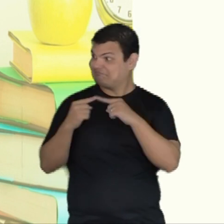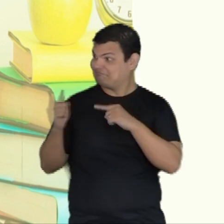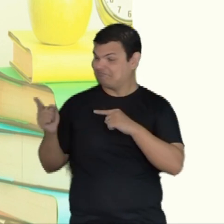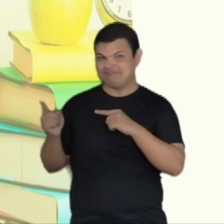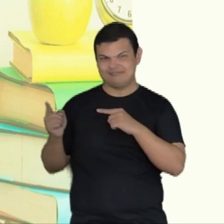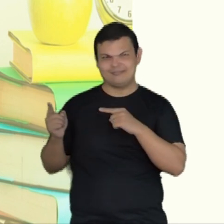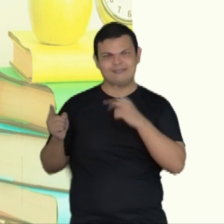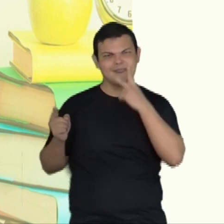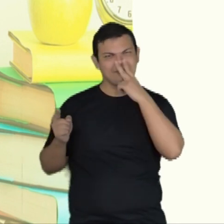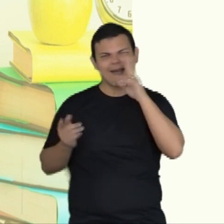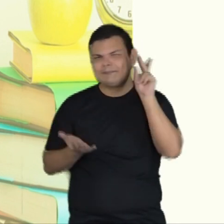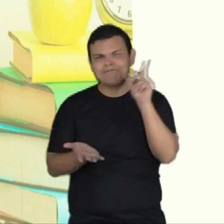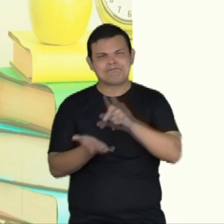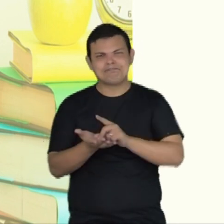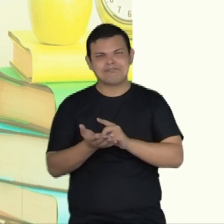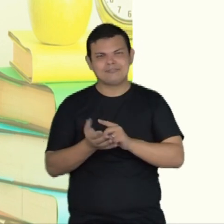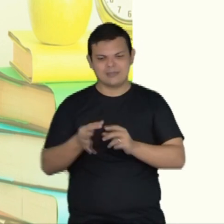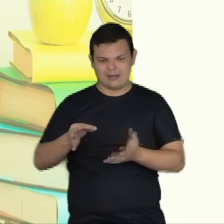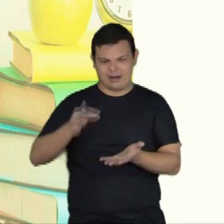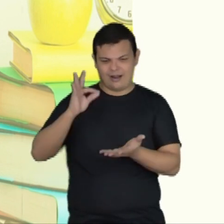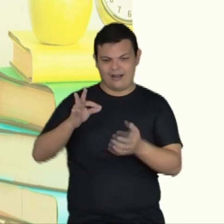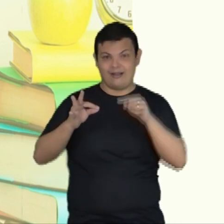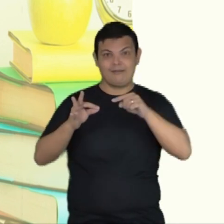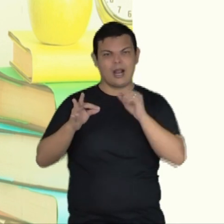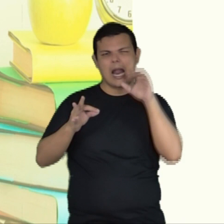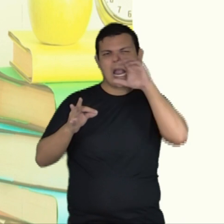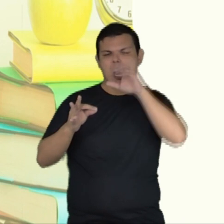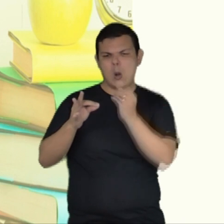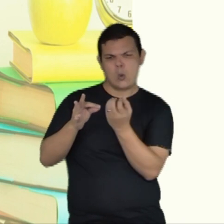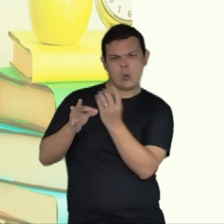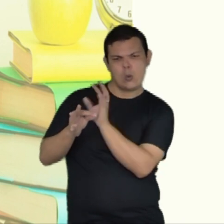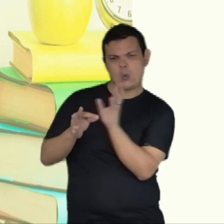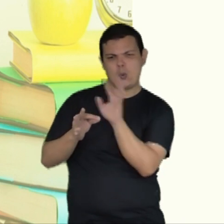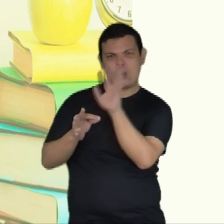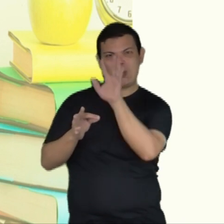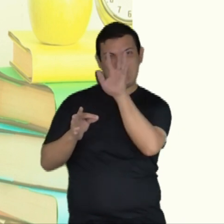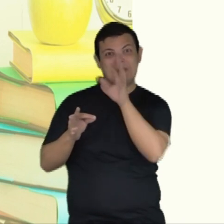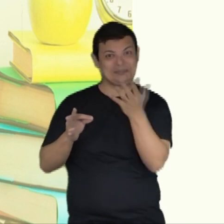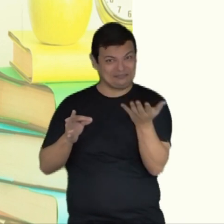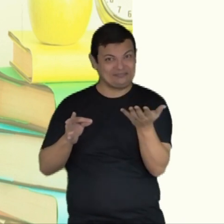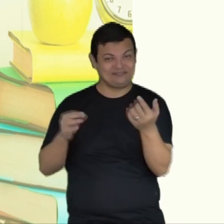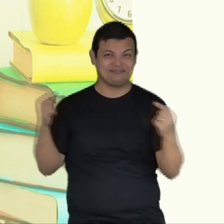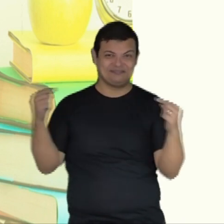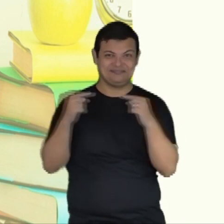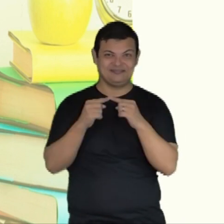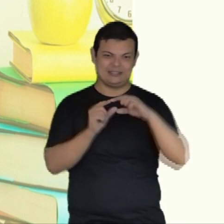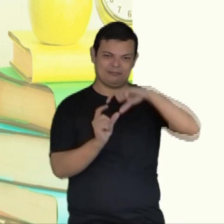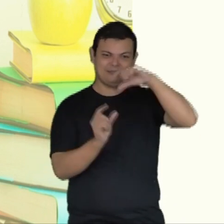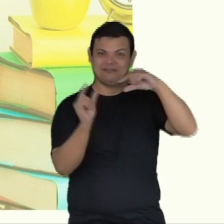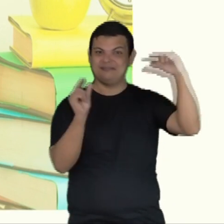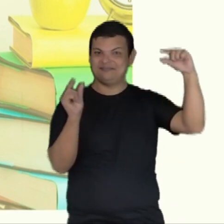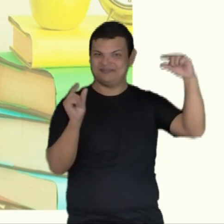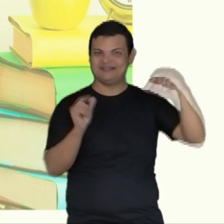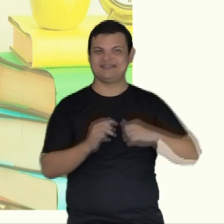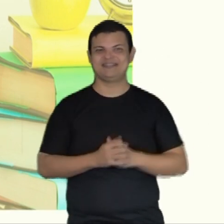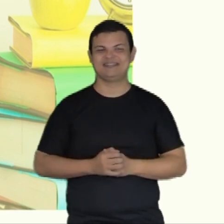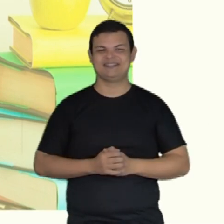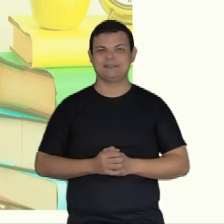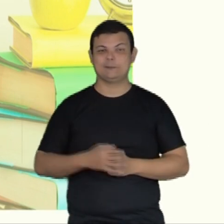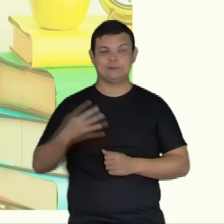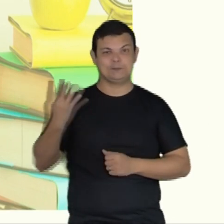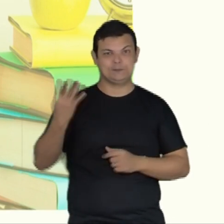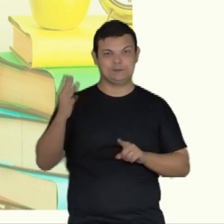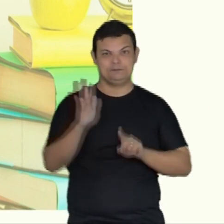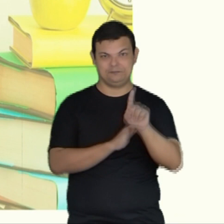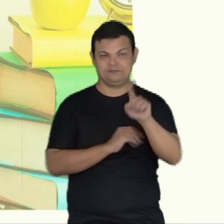parece muito mesmo com uma xícara de café bem quente e a fumaça saindo? Pois é, vamos lá para a quarta